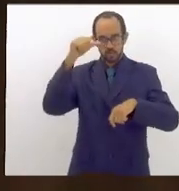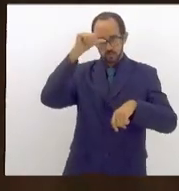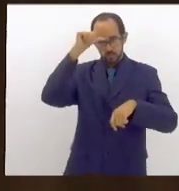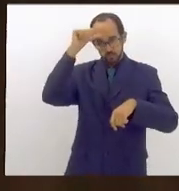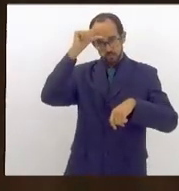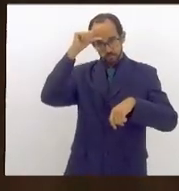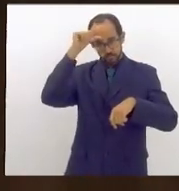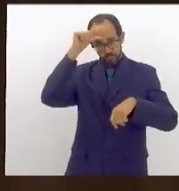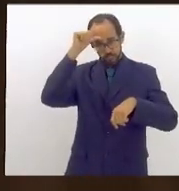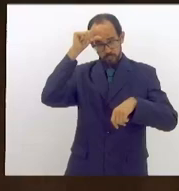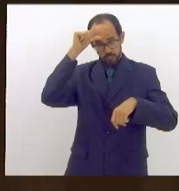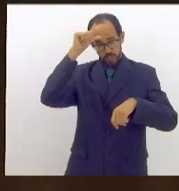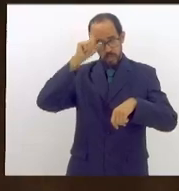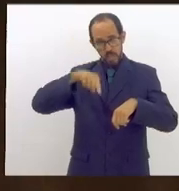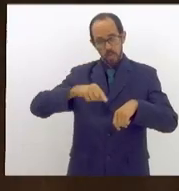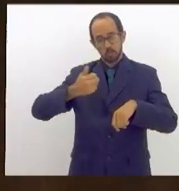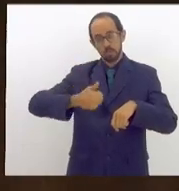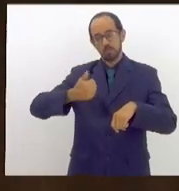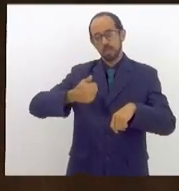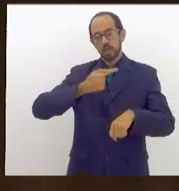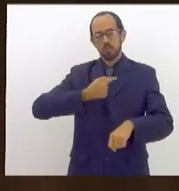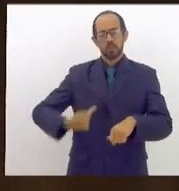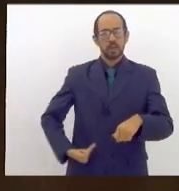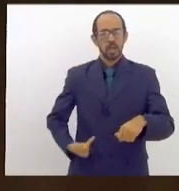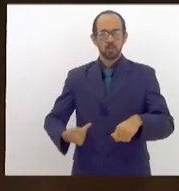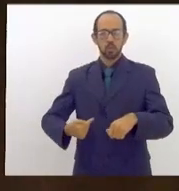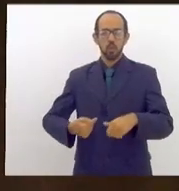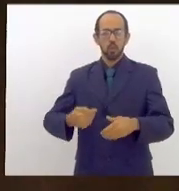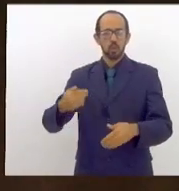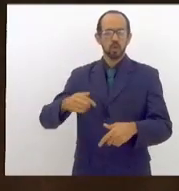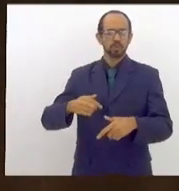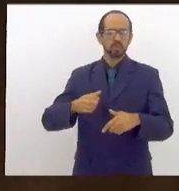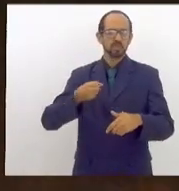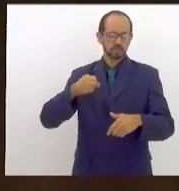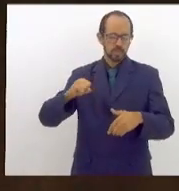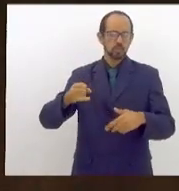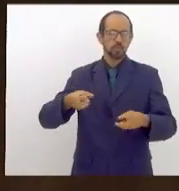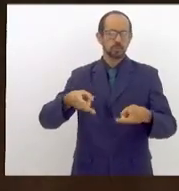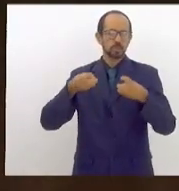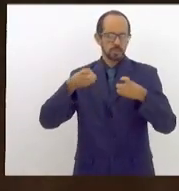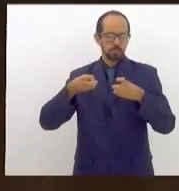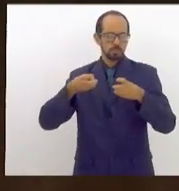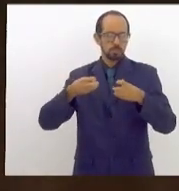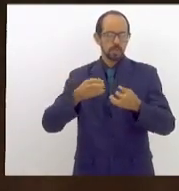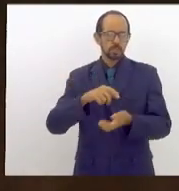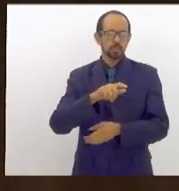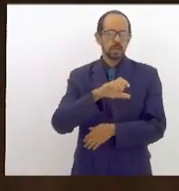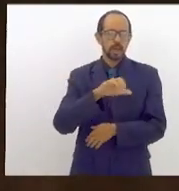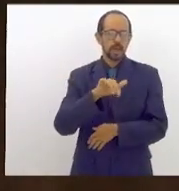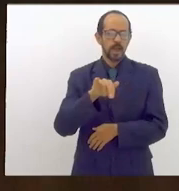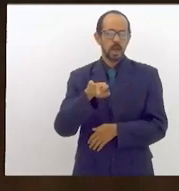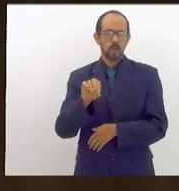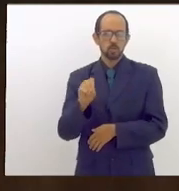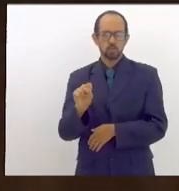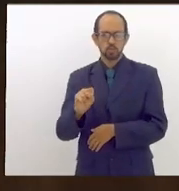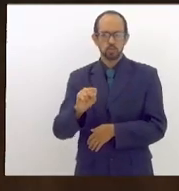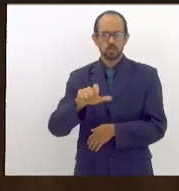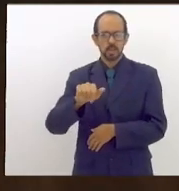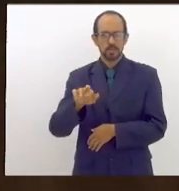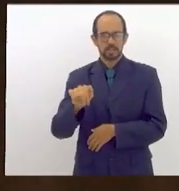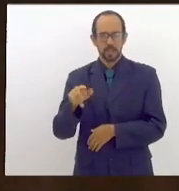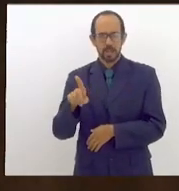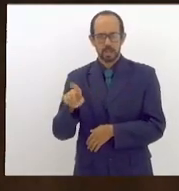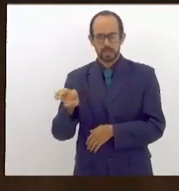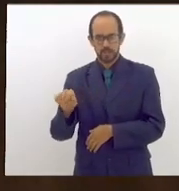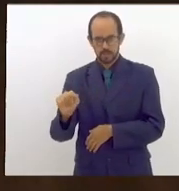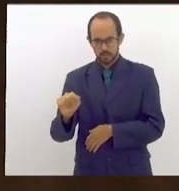Lacerda é o governo que mais tem investido no estado do Rio de Janeiro e olha se nós estamos falando